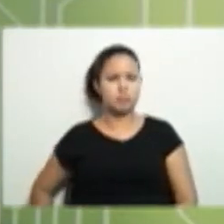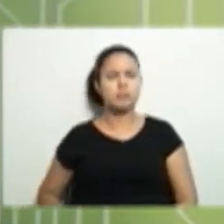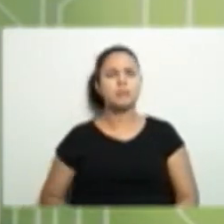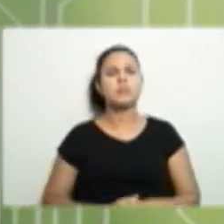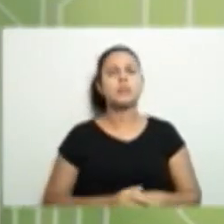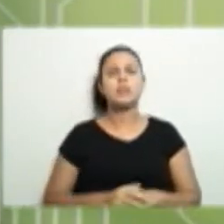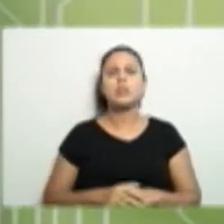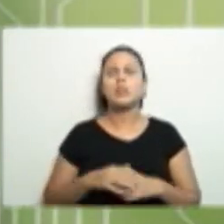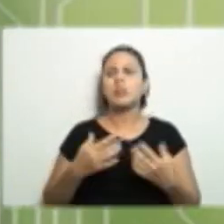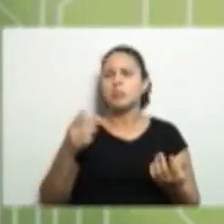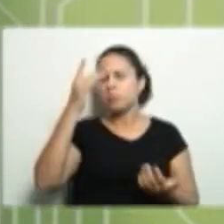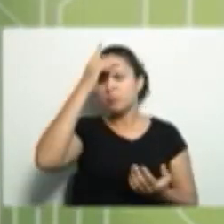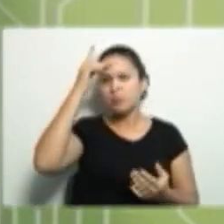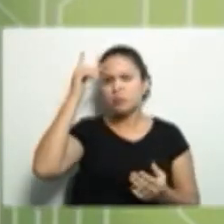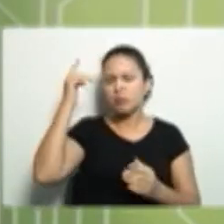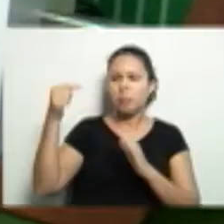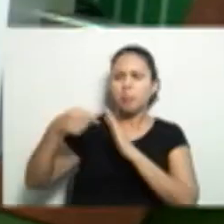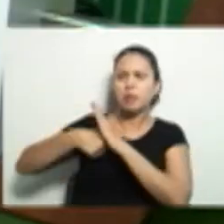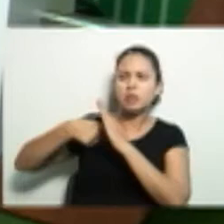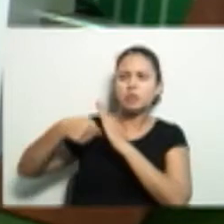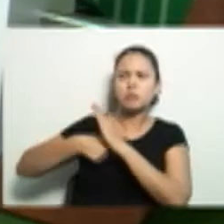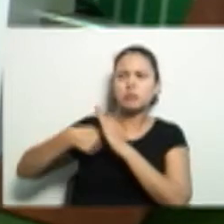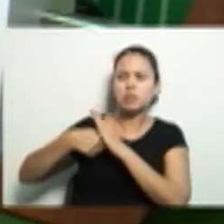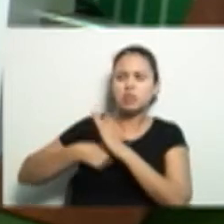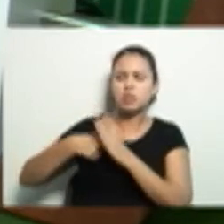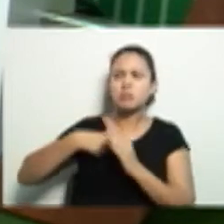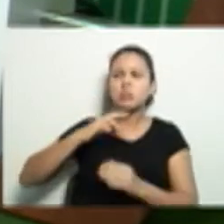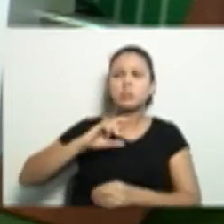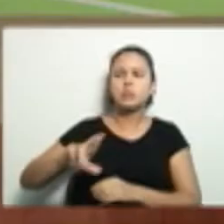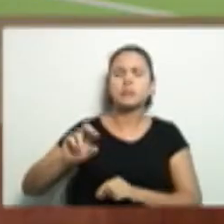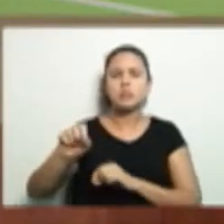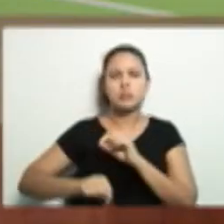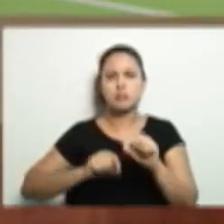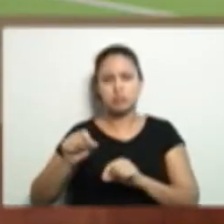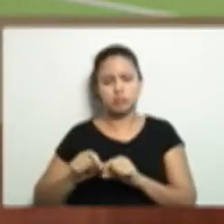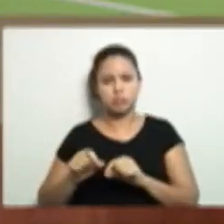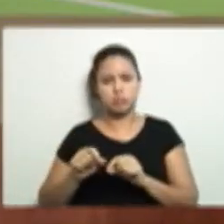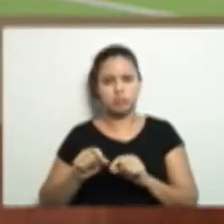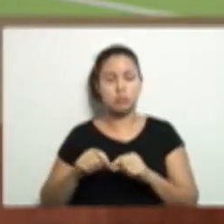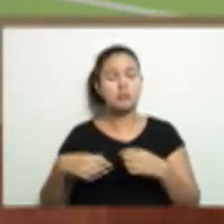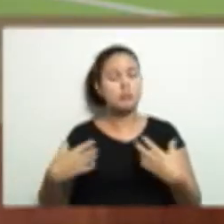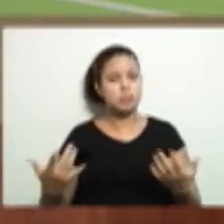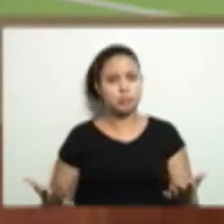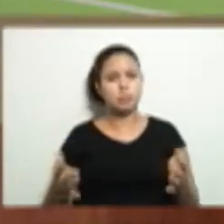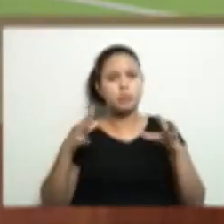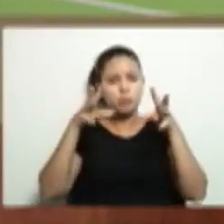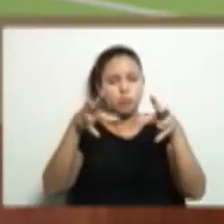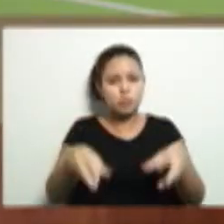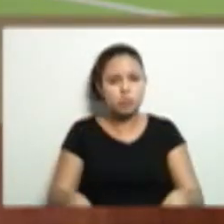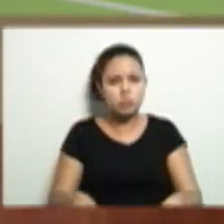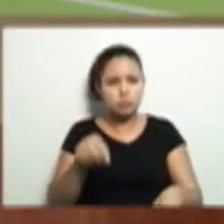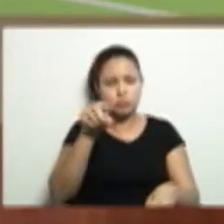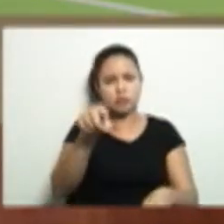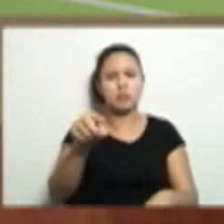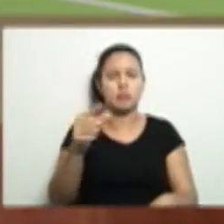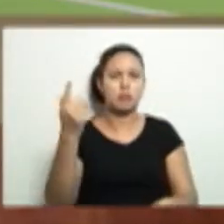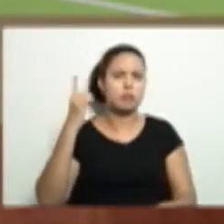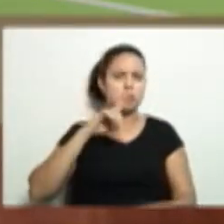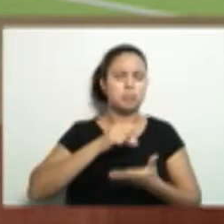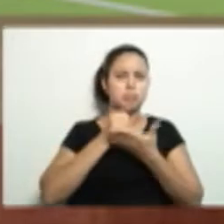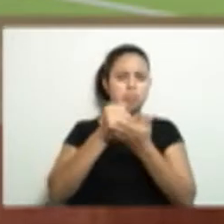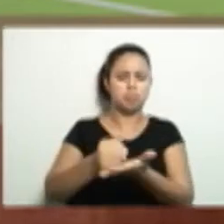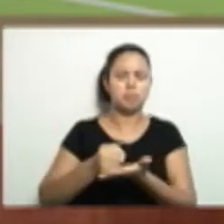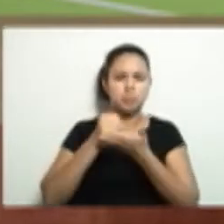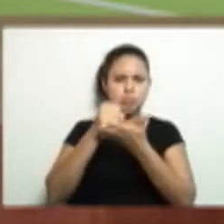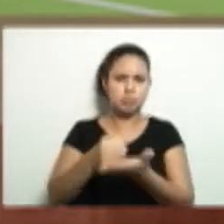gente pergunta o que é uma política pública? Então, todos vocês recebem políticas públicas a